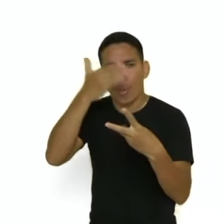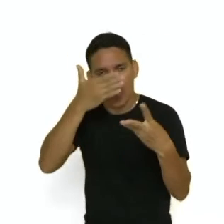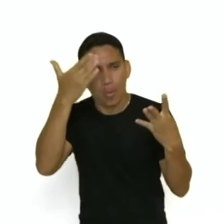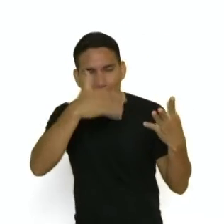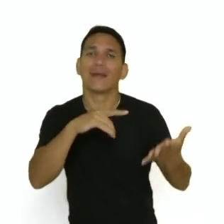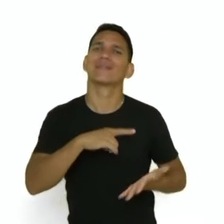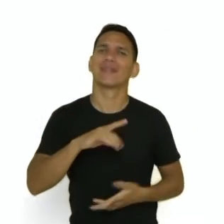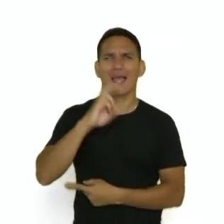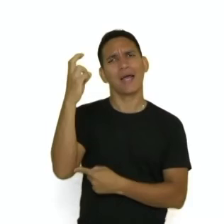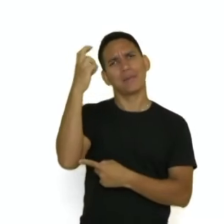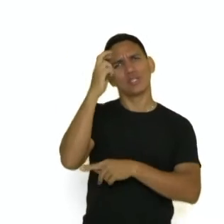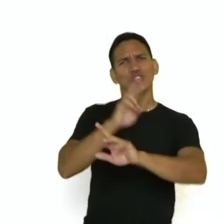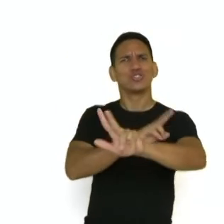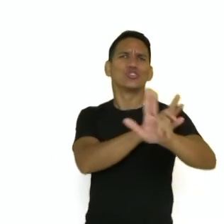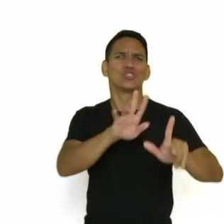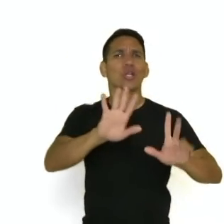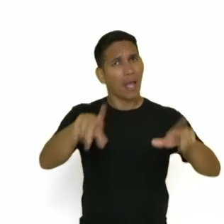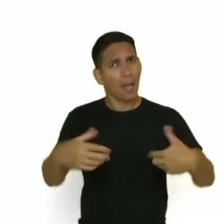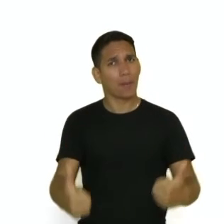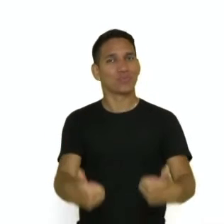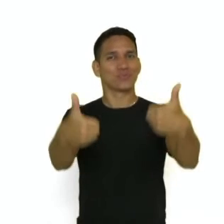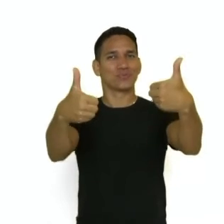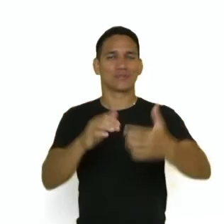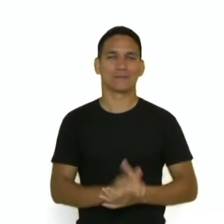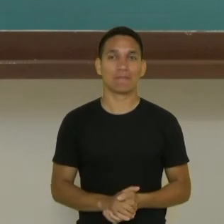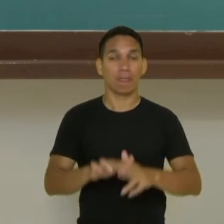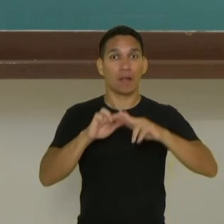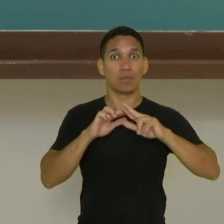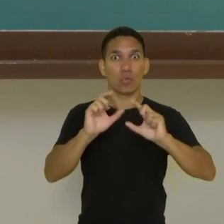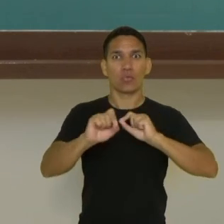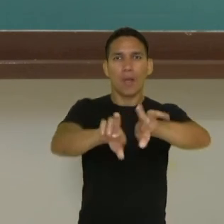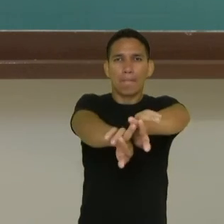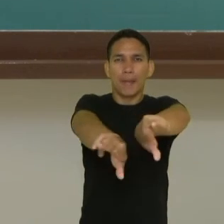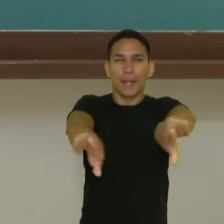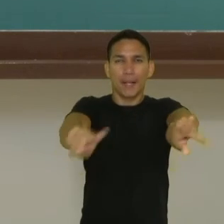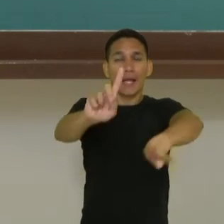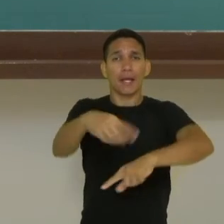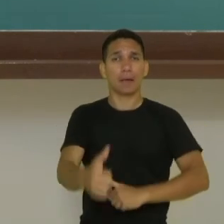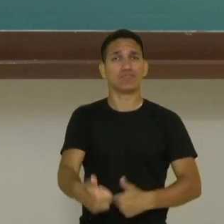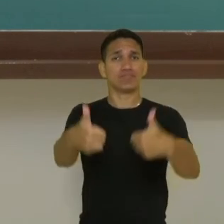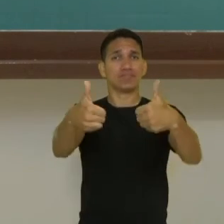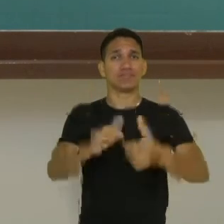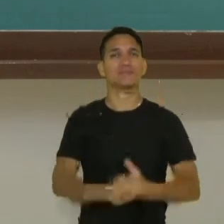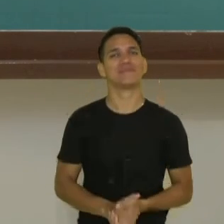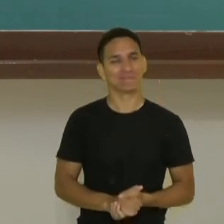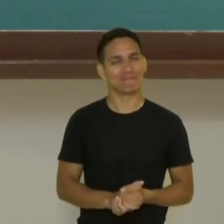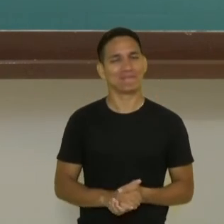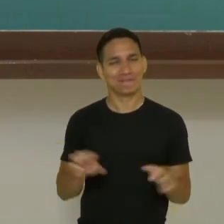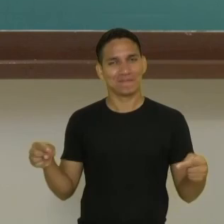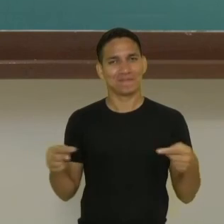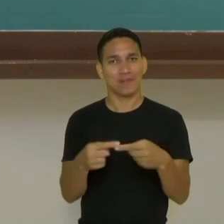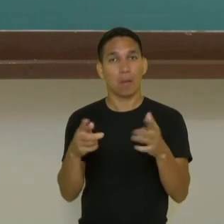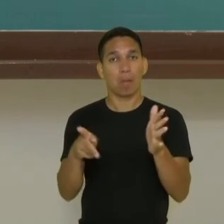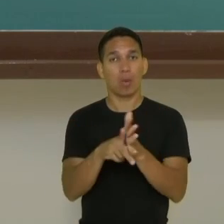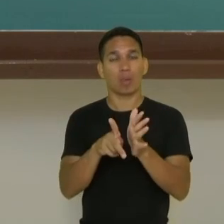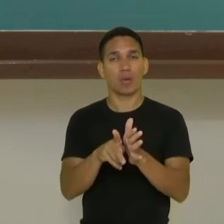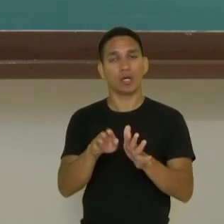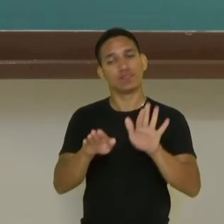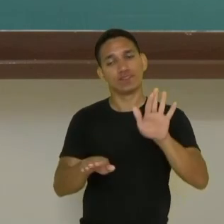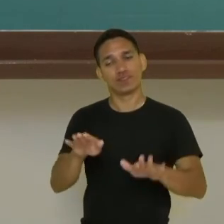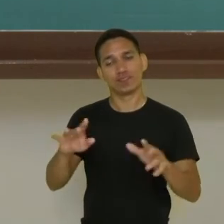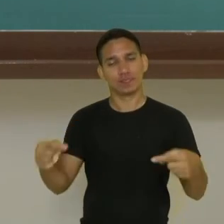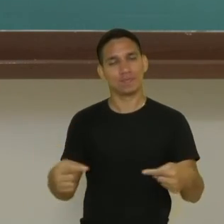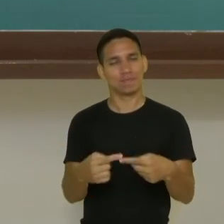culturais, vistas como positivas. Então a diversidade, ela é algo positivo no sentido do relativismo.